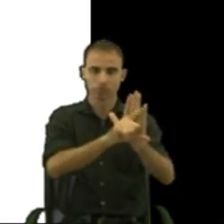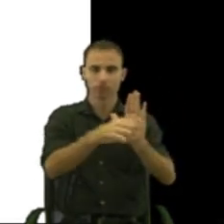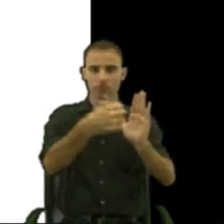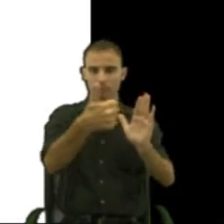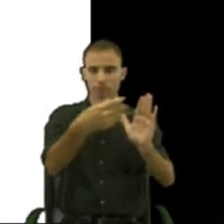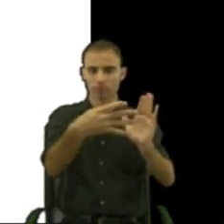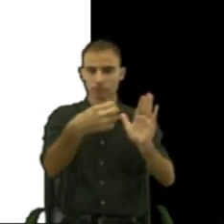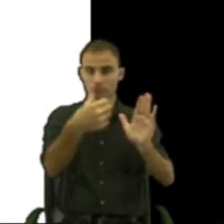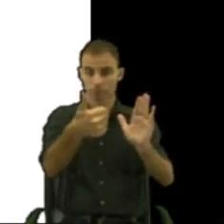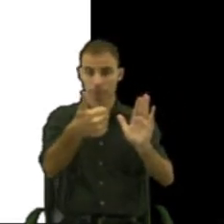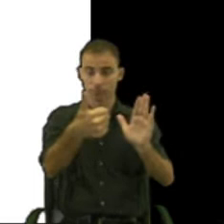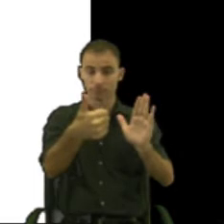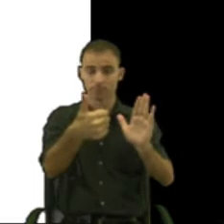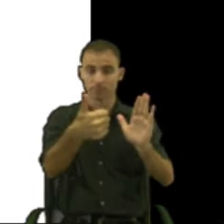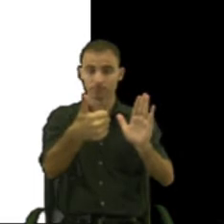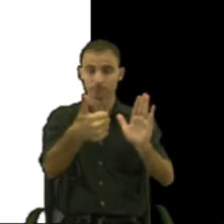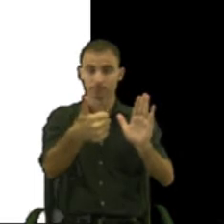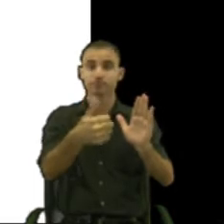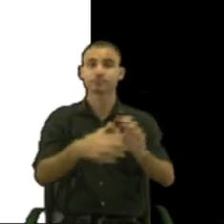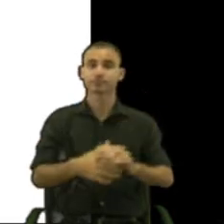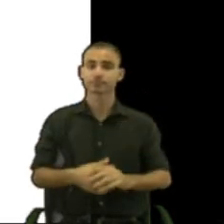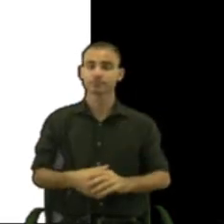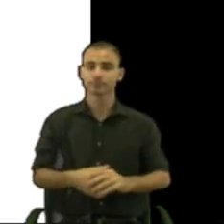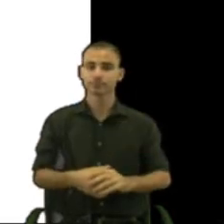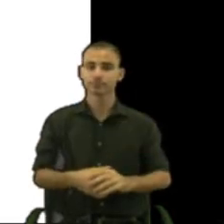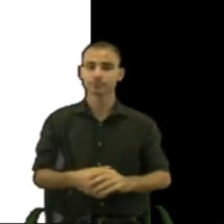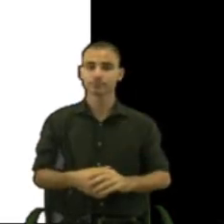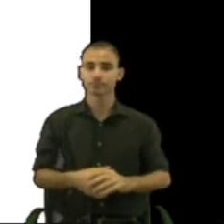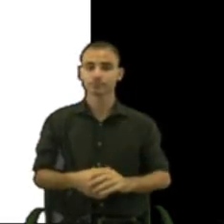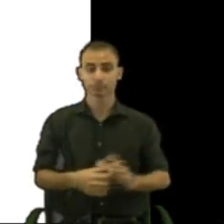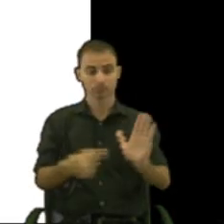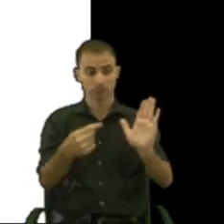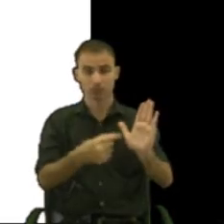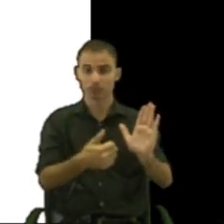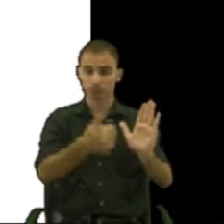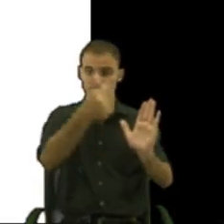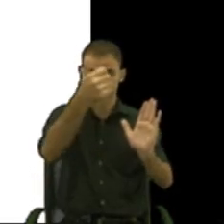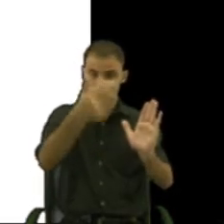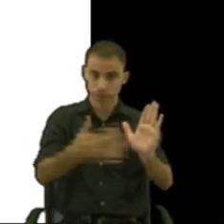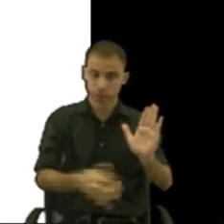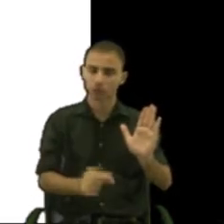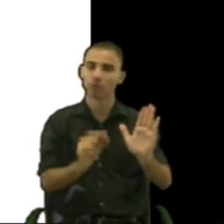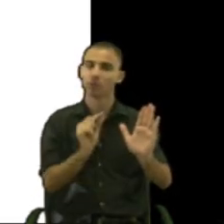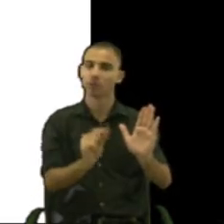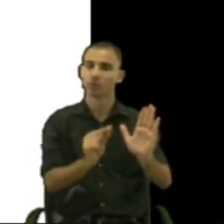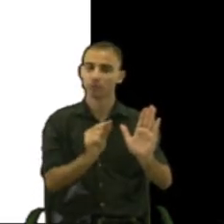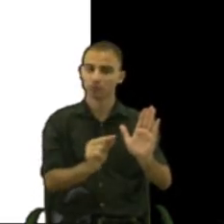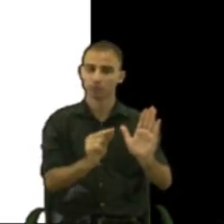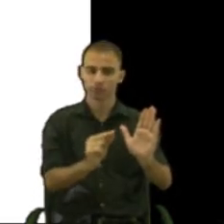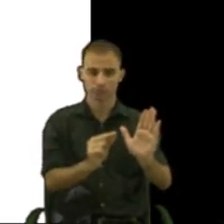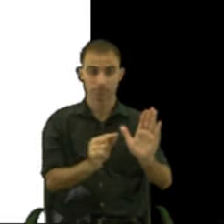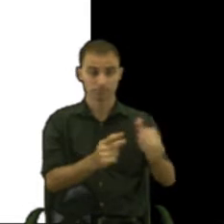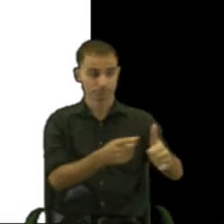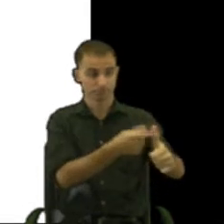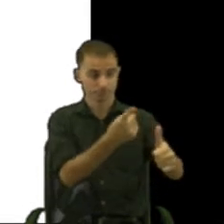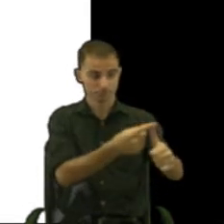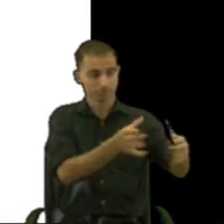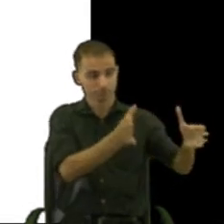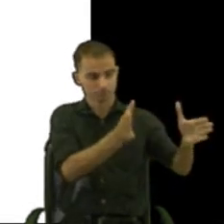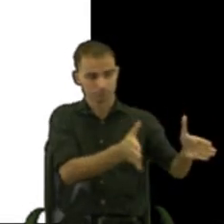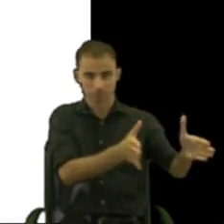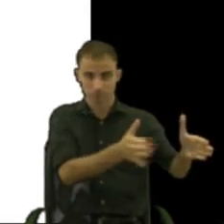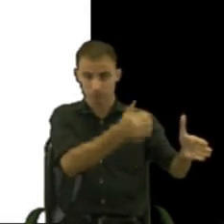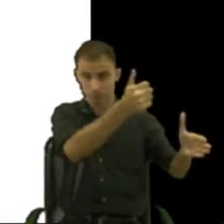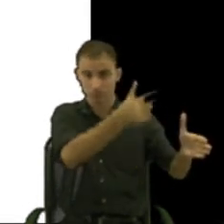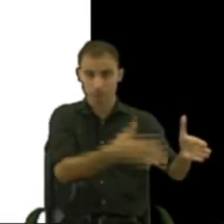2012, né, onde a gente apresenta numa estrutura a questão financeira da Secretaria de